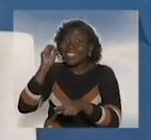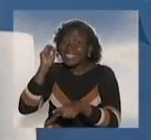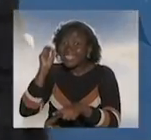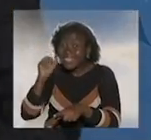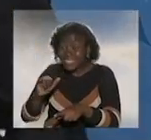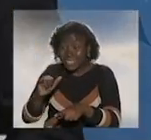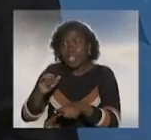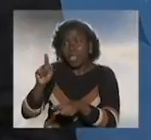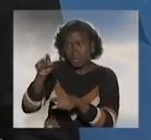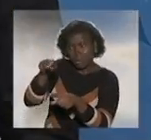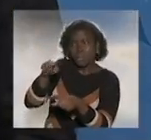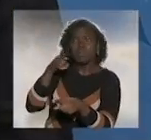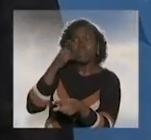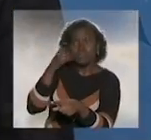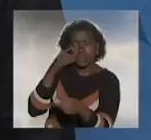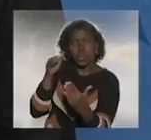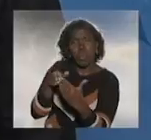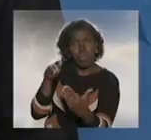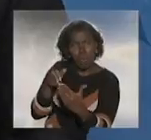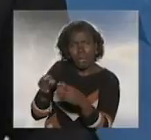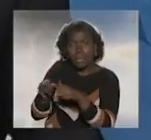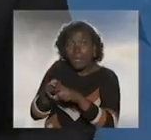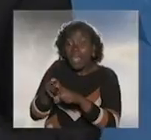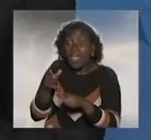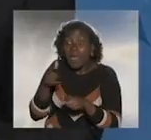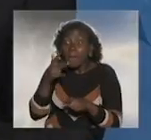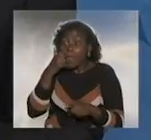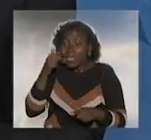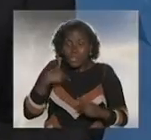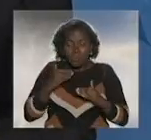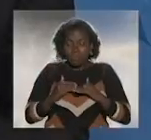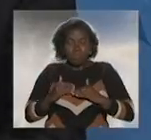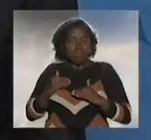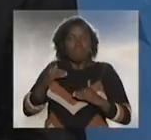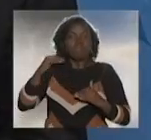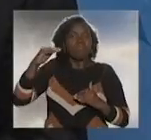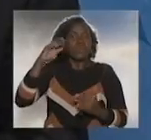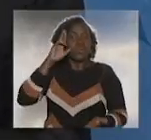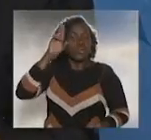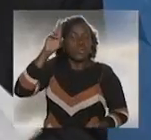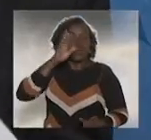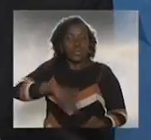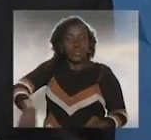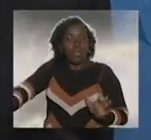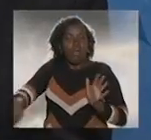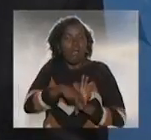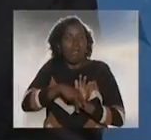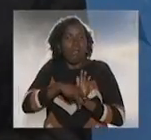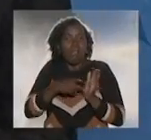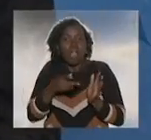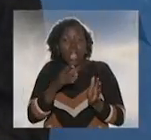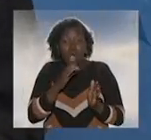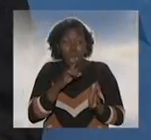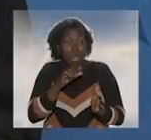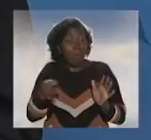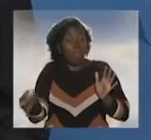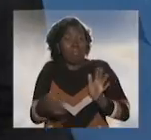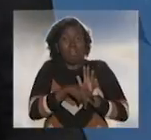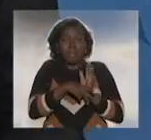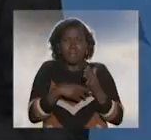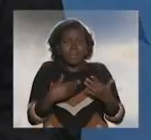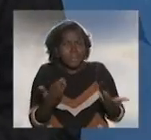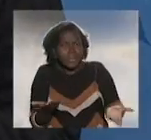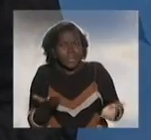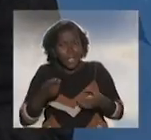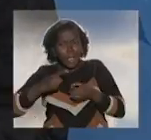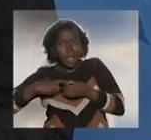até concordou o deputado Valdec, o cara pensa que passa a ser dono de uma entidade, dono de um clube, e aí?